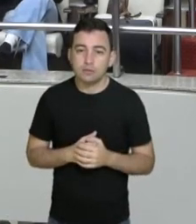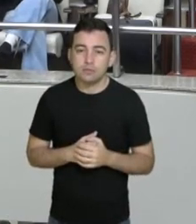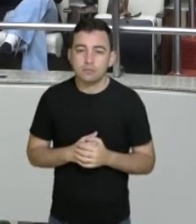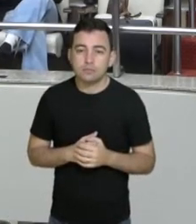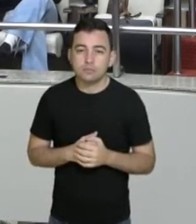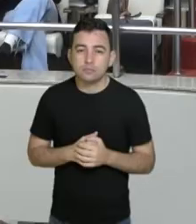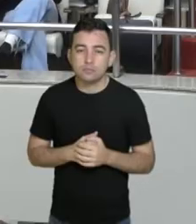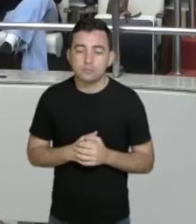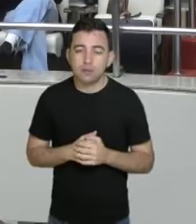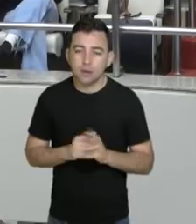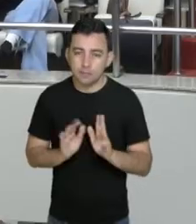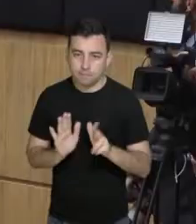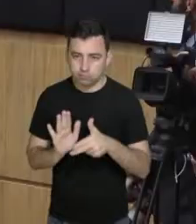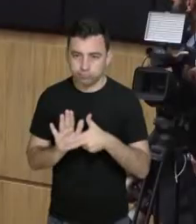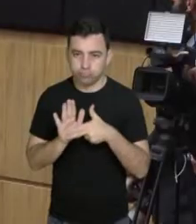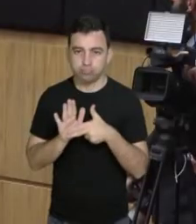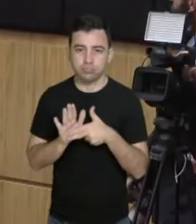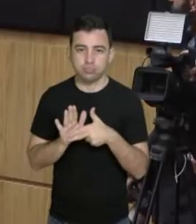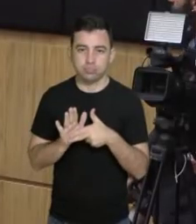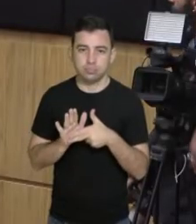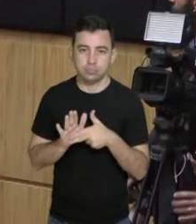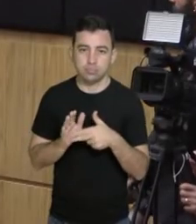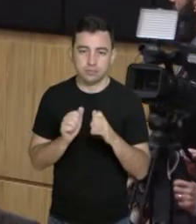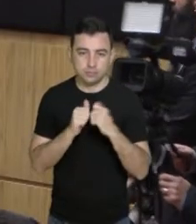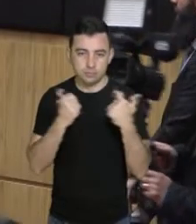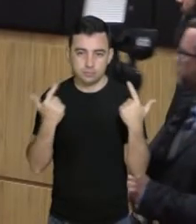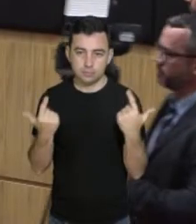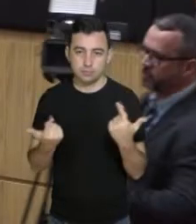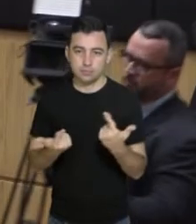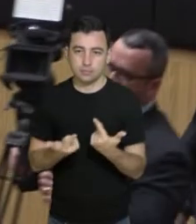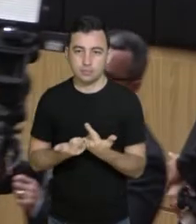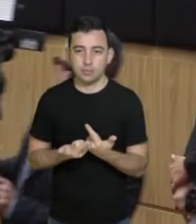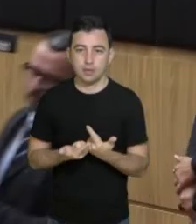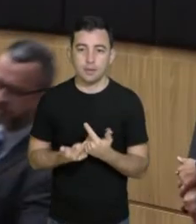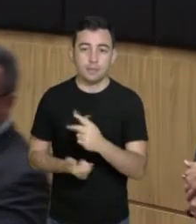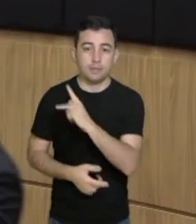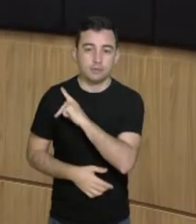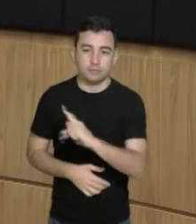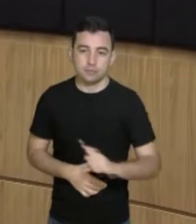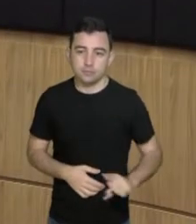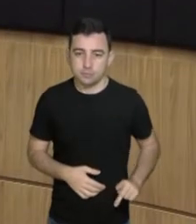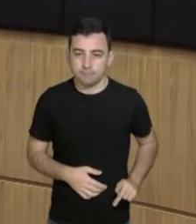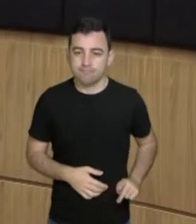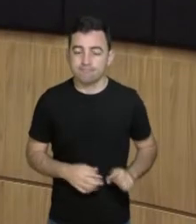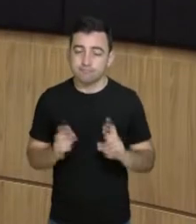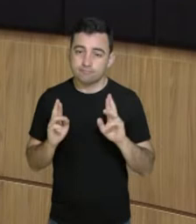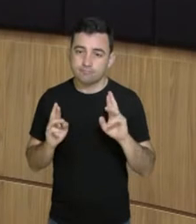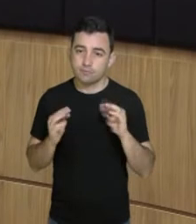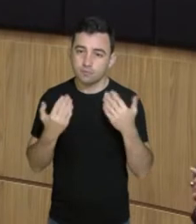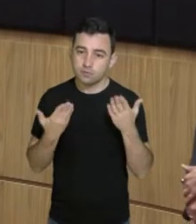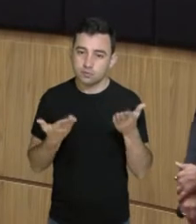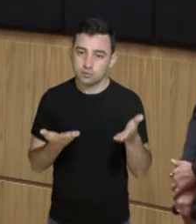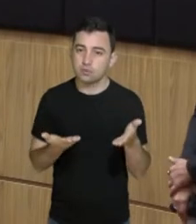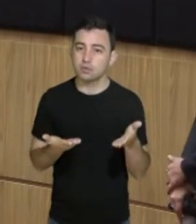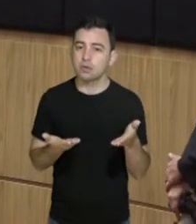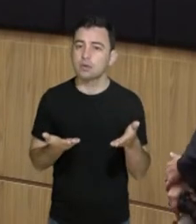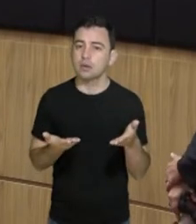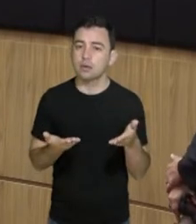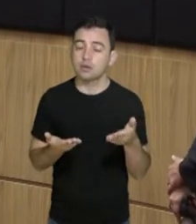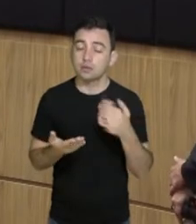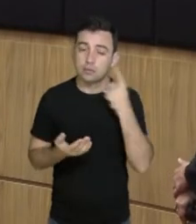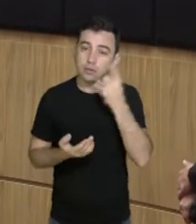toma posse nesta casa. Esta presidência deseja que Vossa Excelência, deputado,